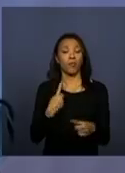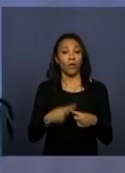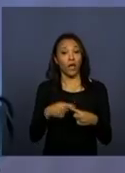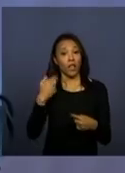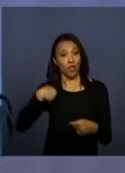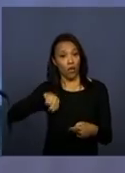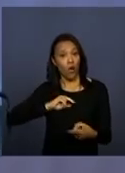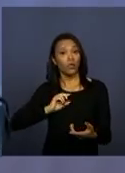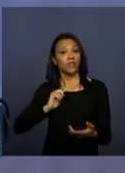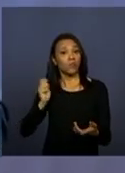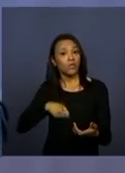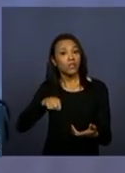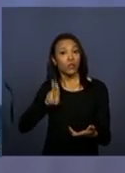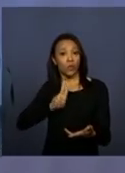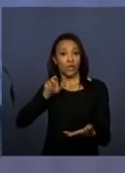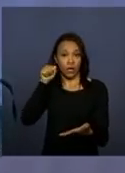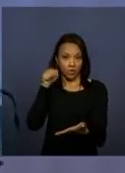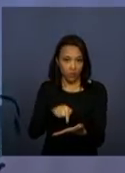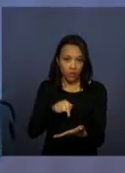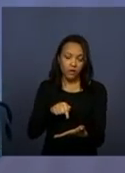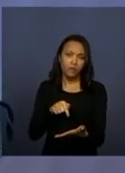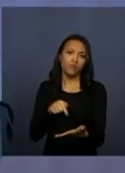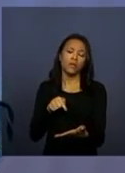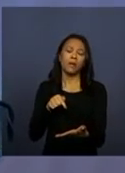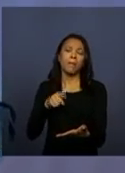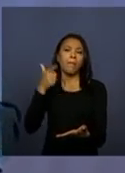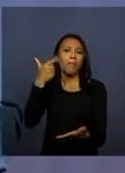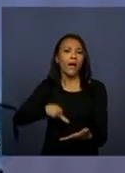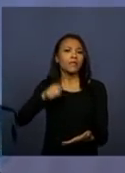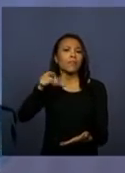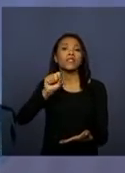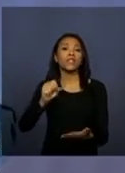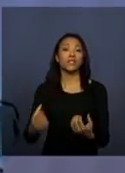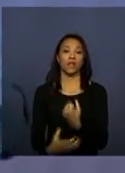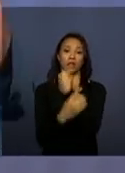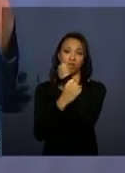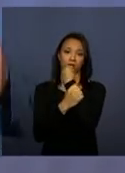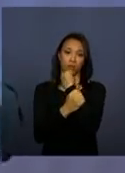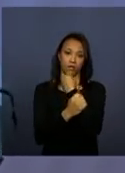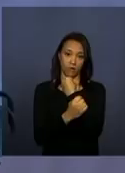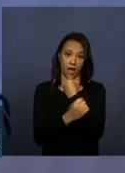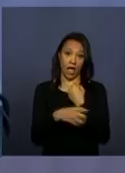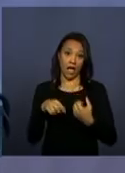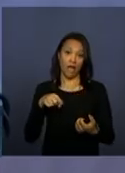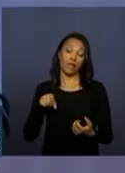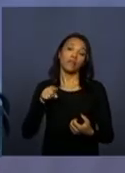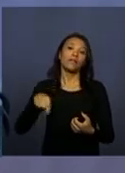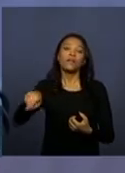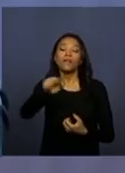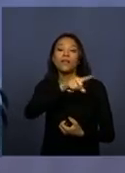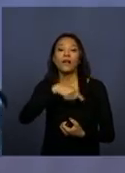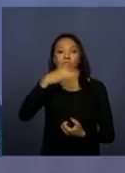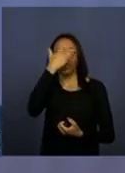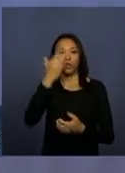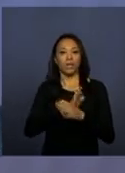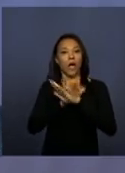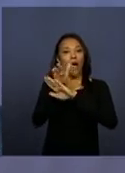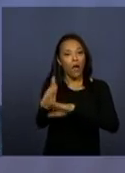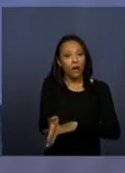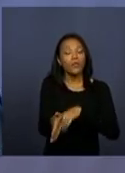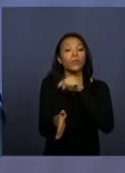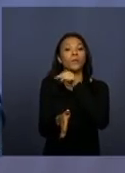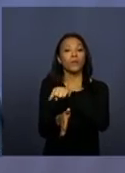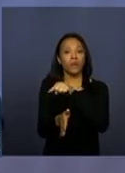a gente tem condições cada vez mais de garantir o acesso dessa população aos